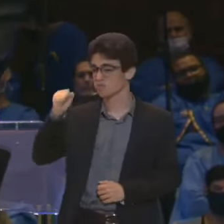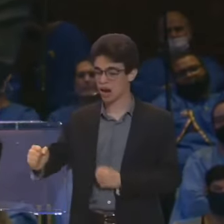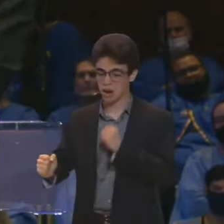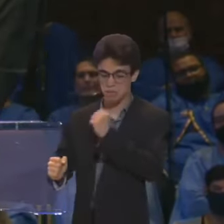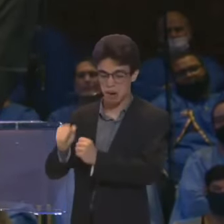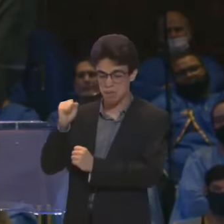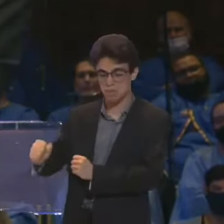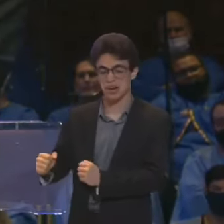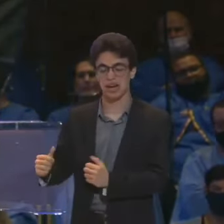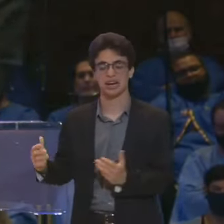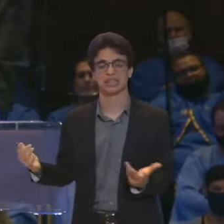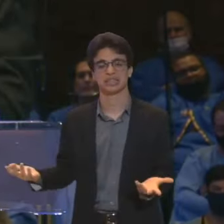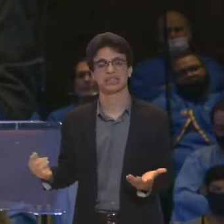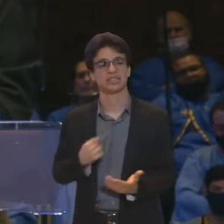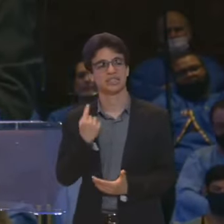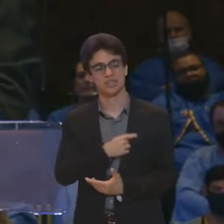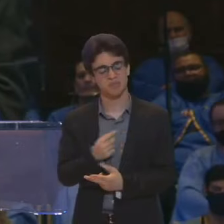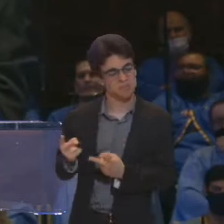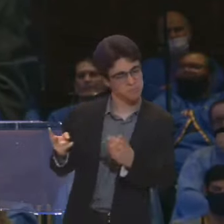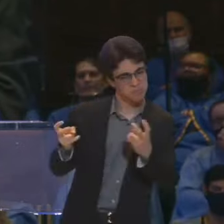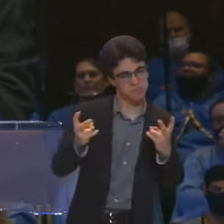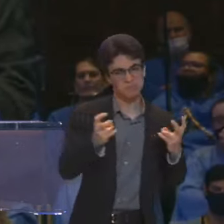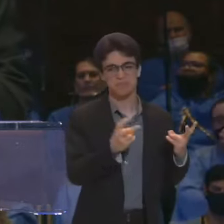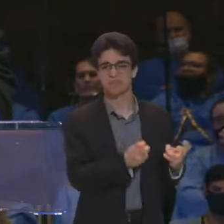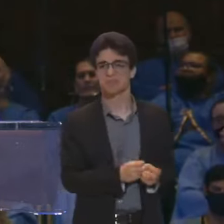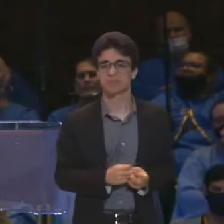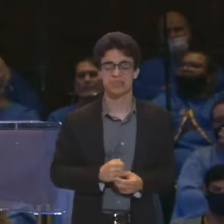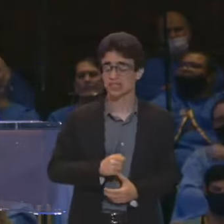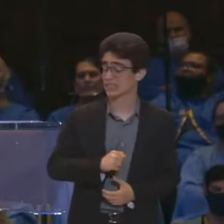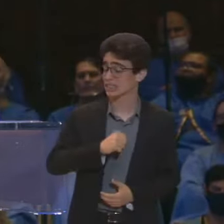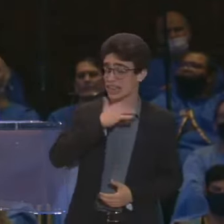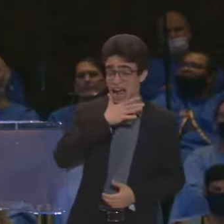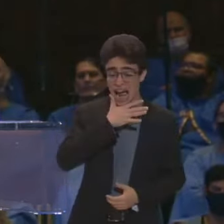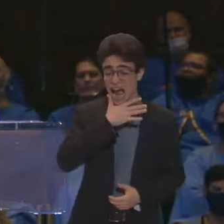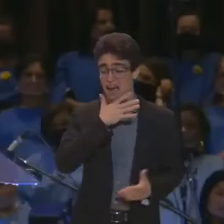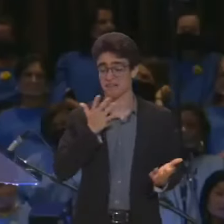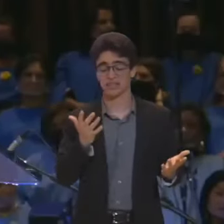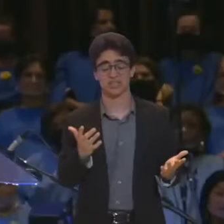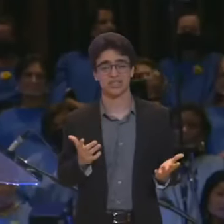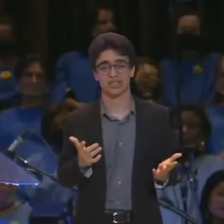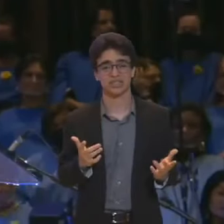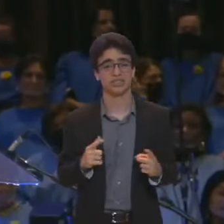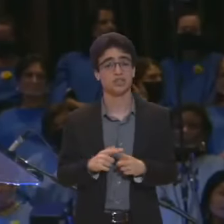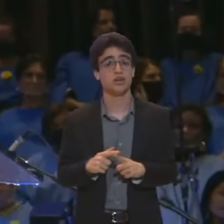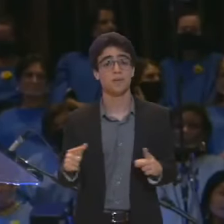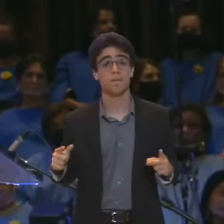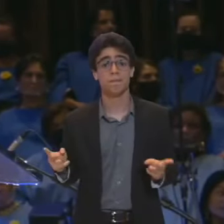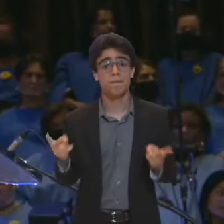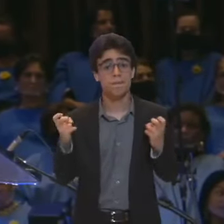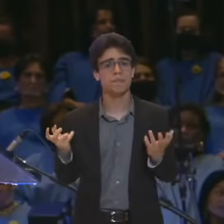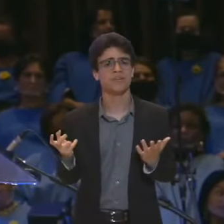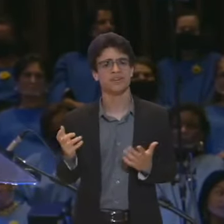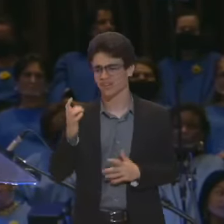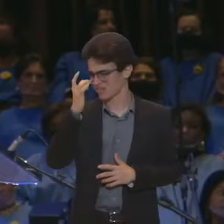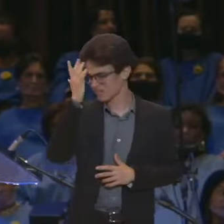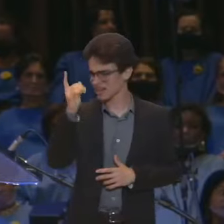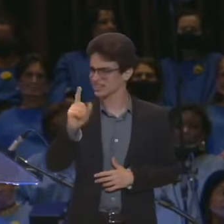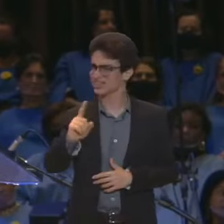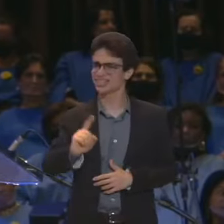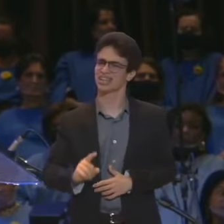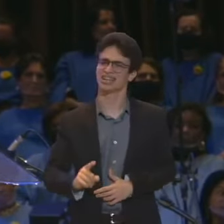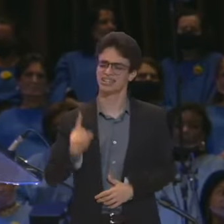a exploração que a gente vê cada vez mais adamante aí no mundo, é uma situação tremenda, não é fácil.